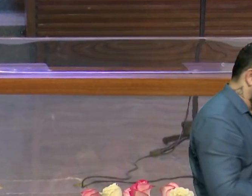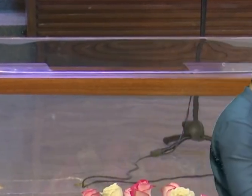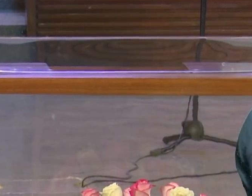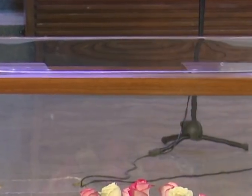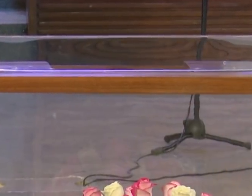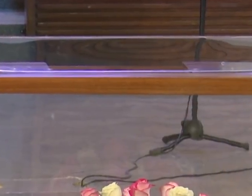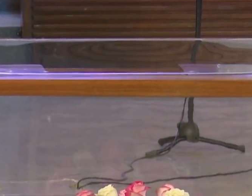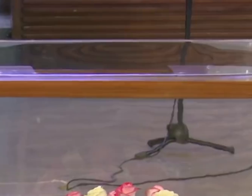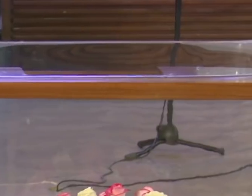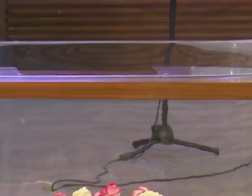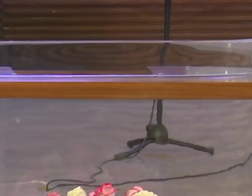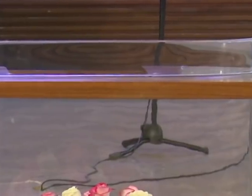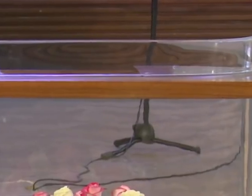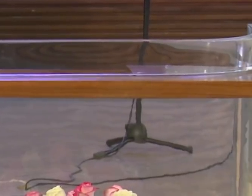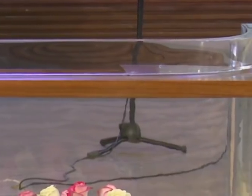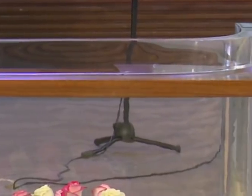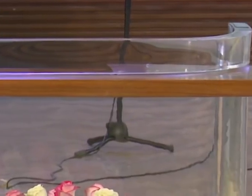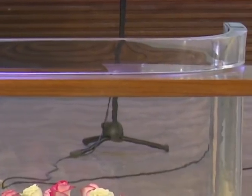E aí